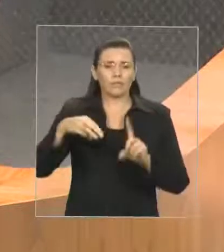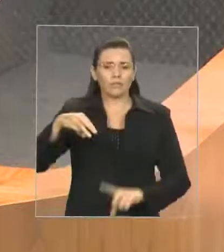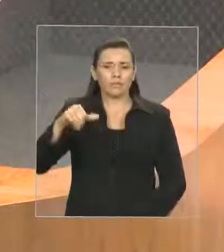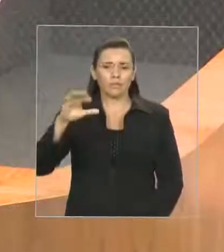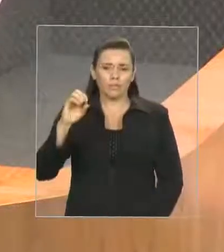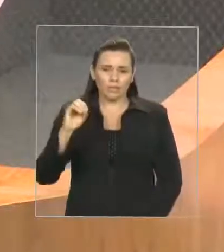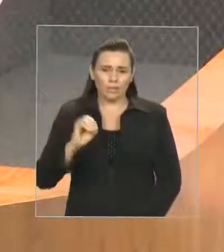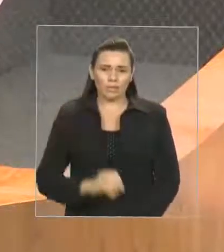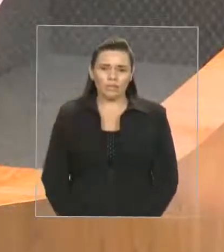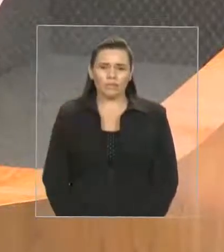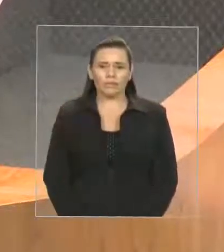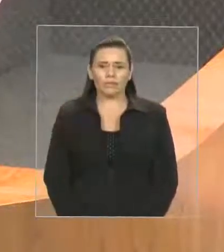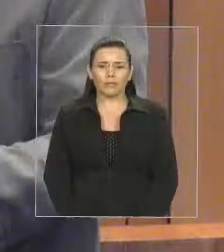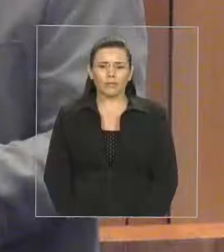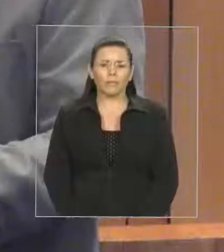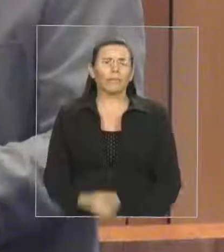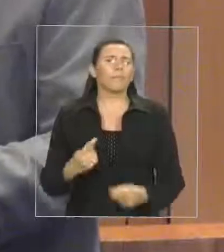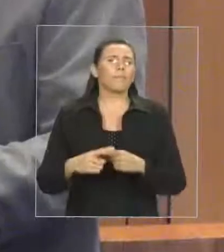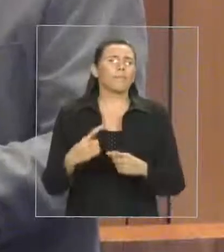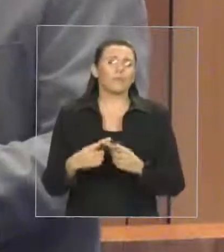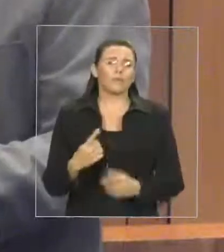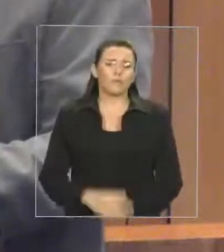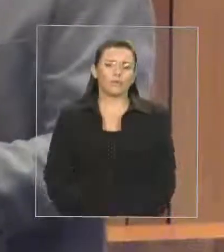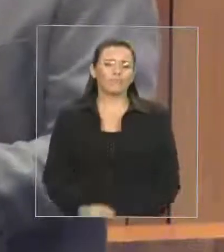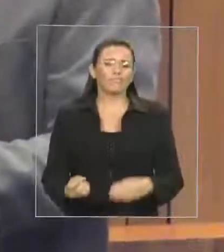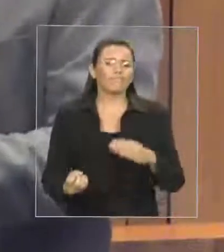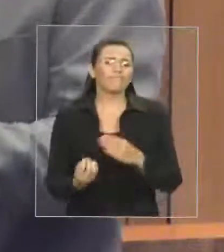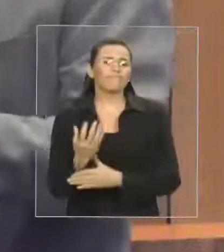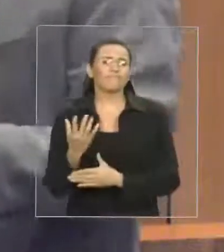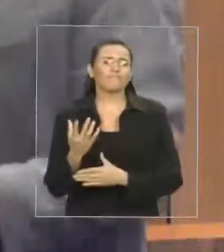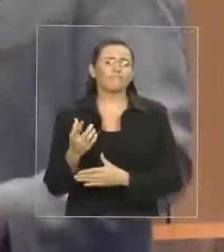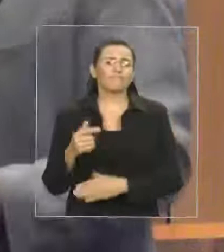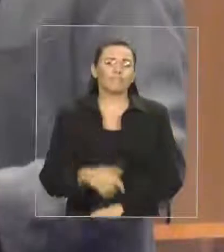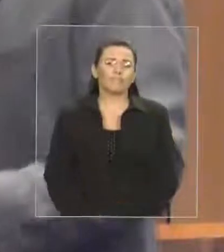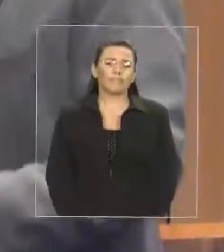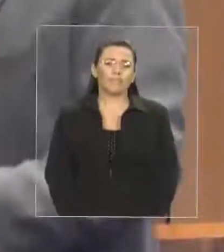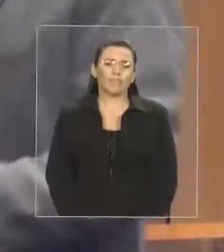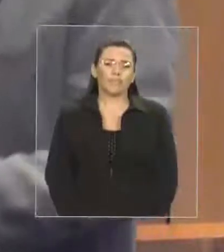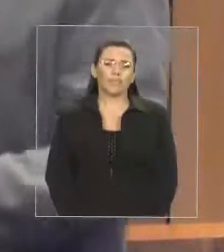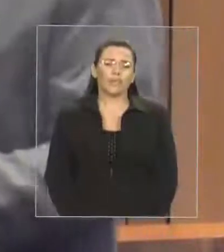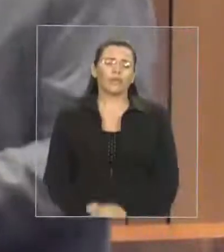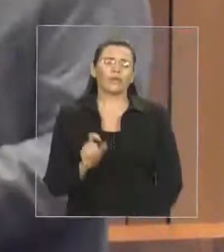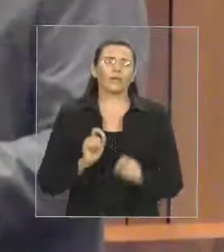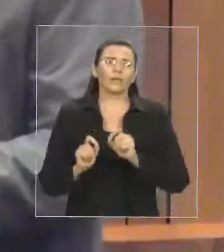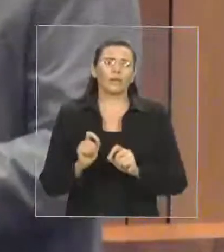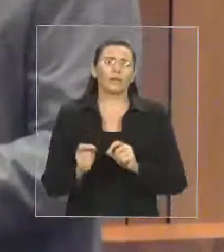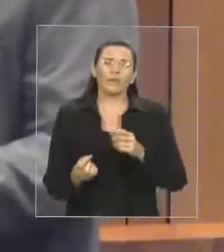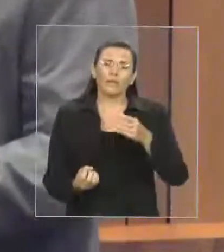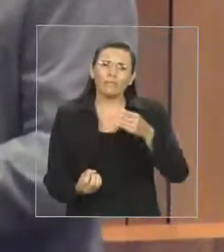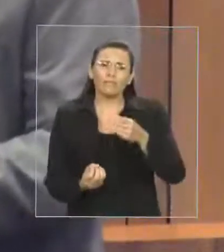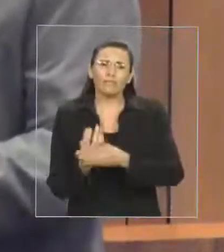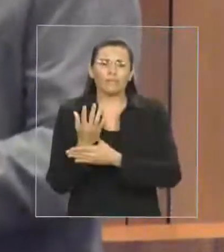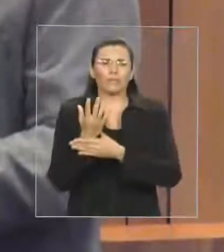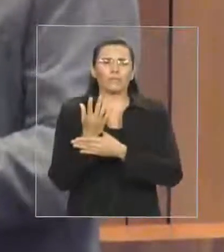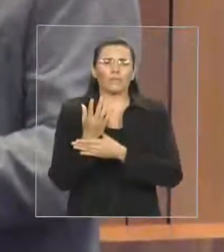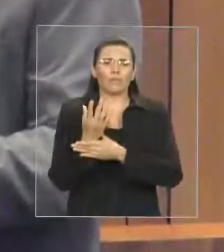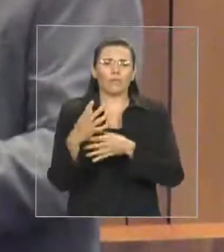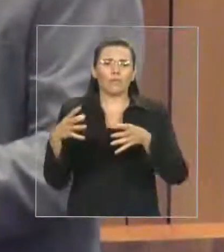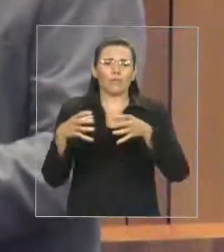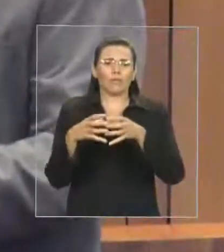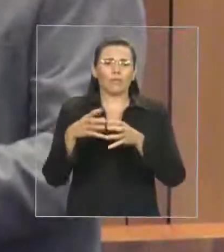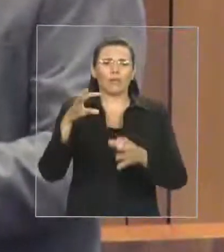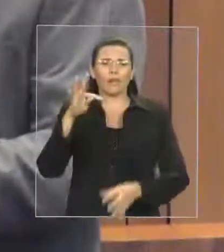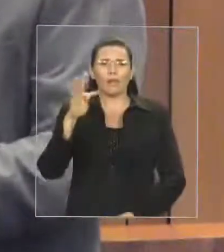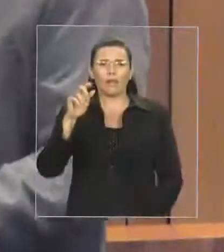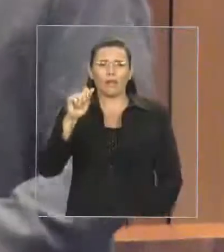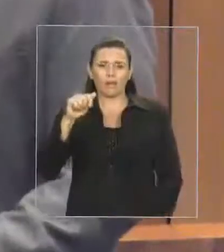anos, portanto, que foi instituída oficialmente a taquigrafia parlamentar no Brasil, para funcionar